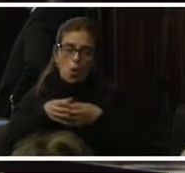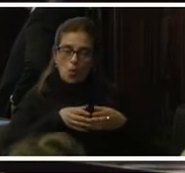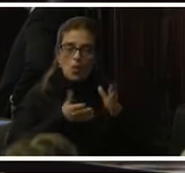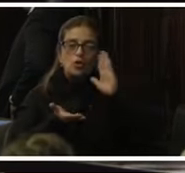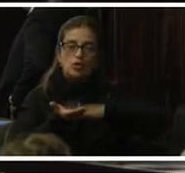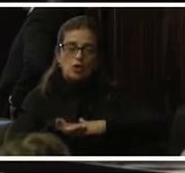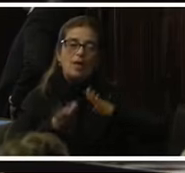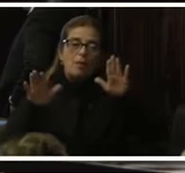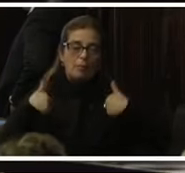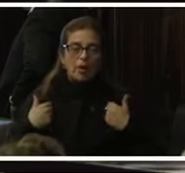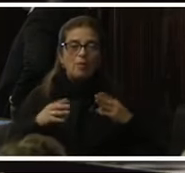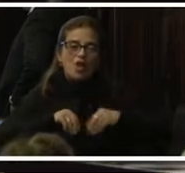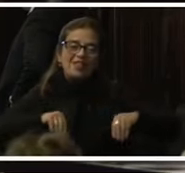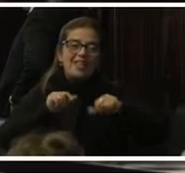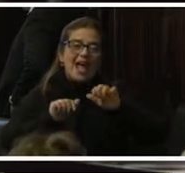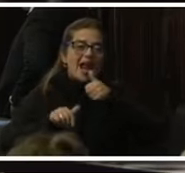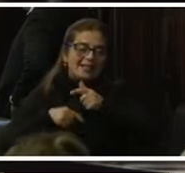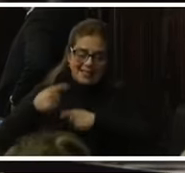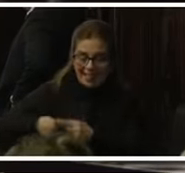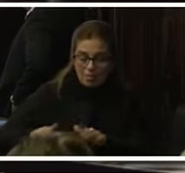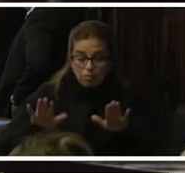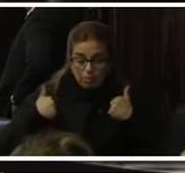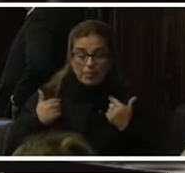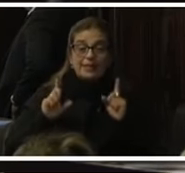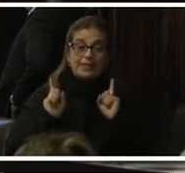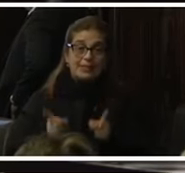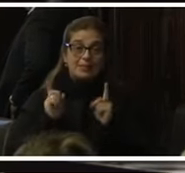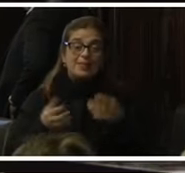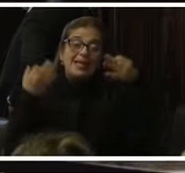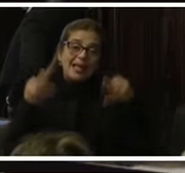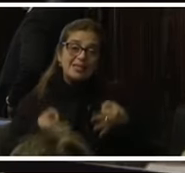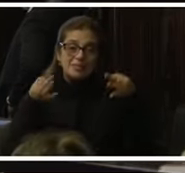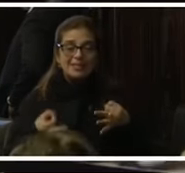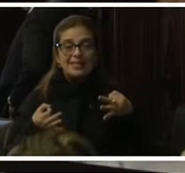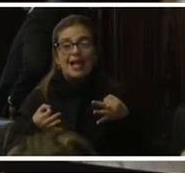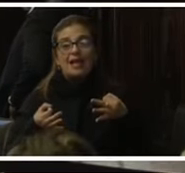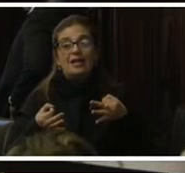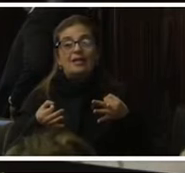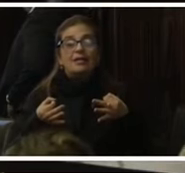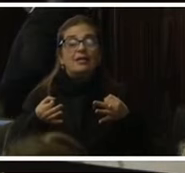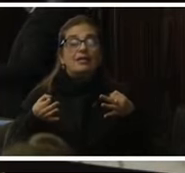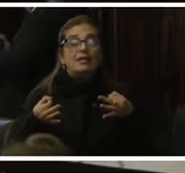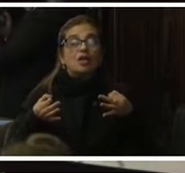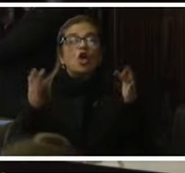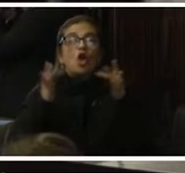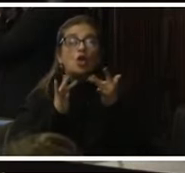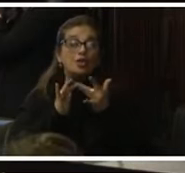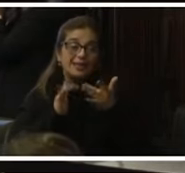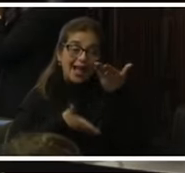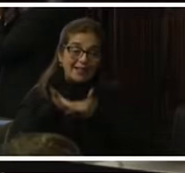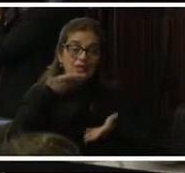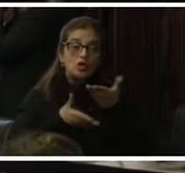à propriedade das terras tradicionais ea relação especial e particular de conexão entre as comunidades